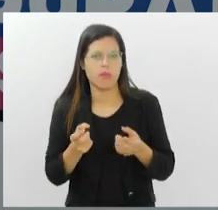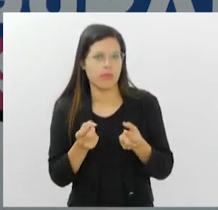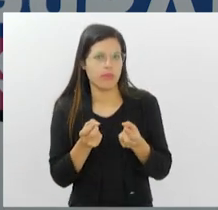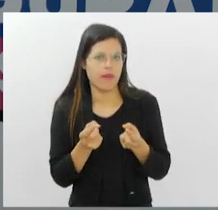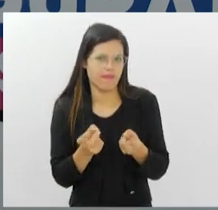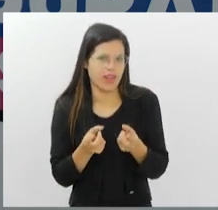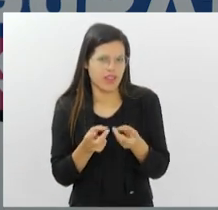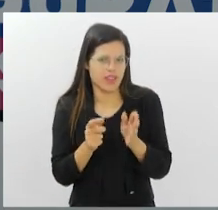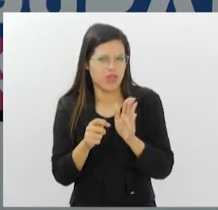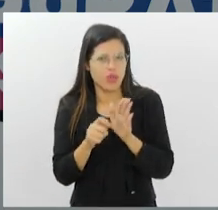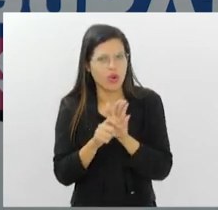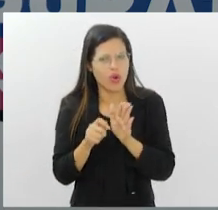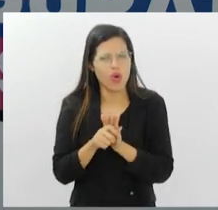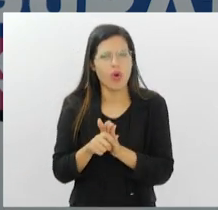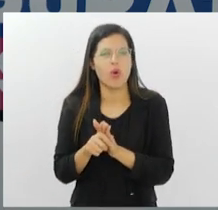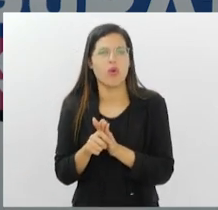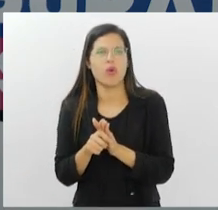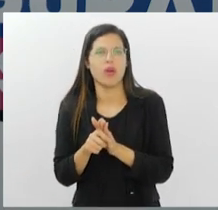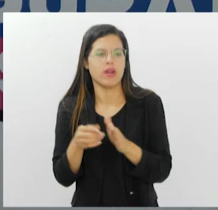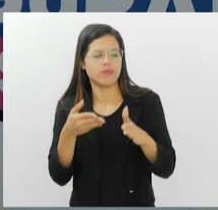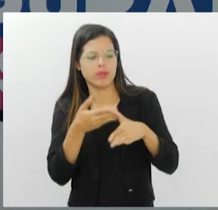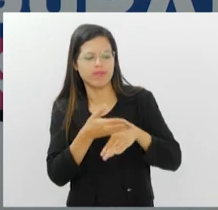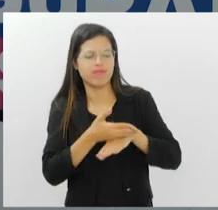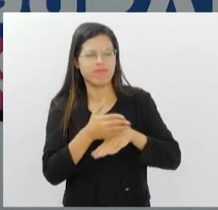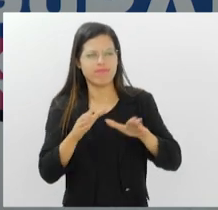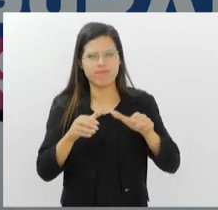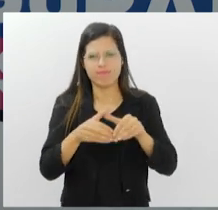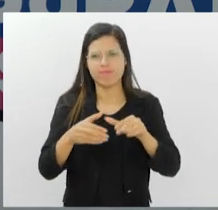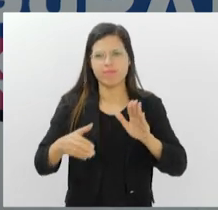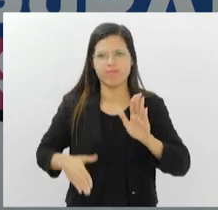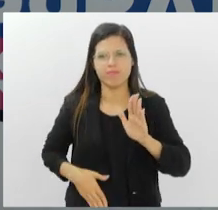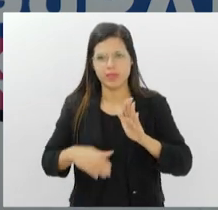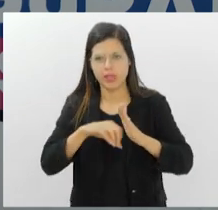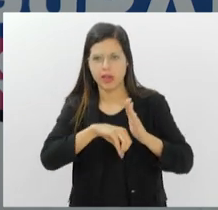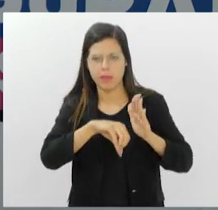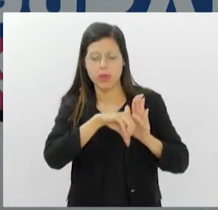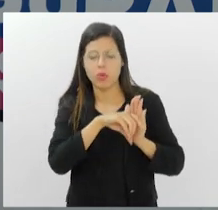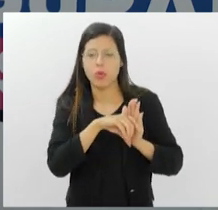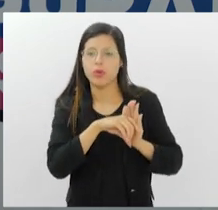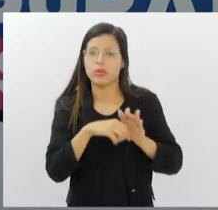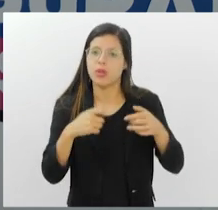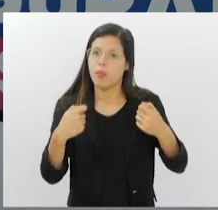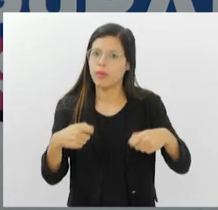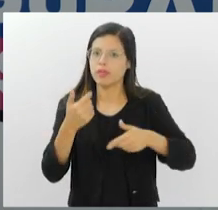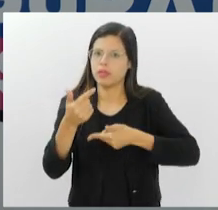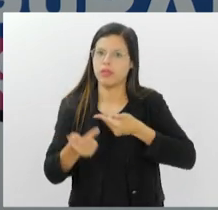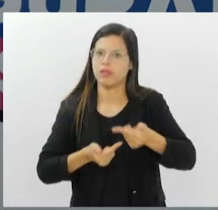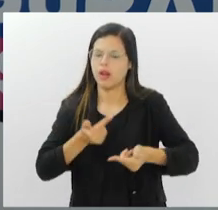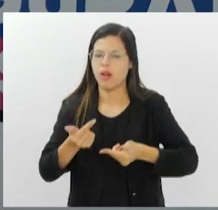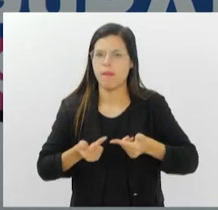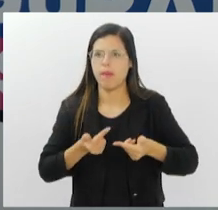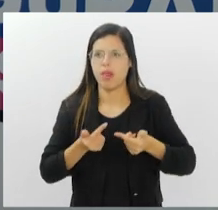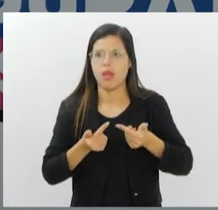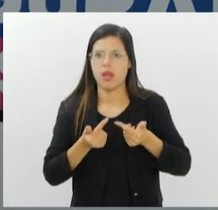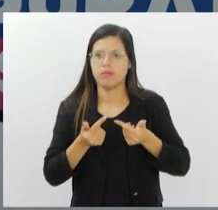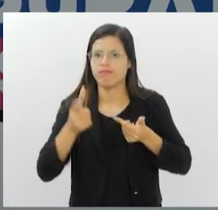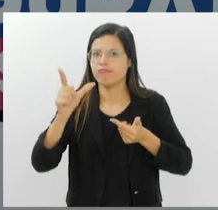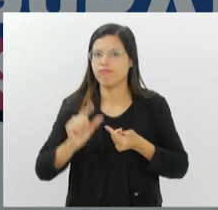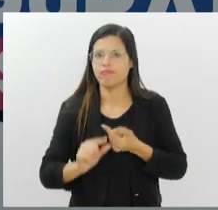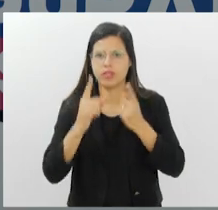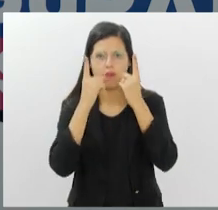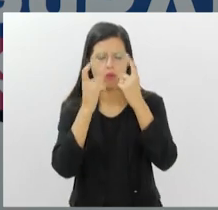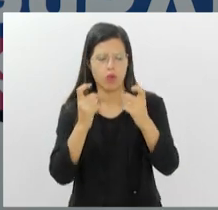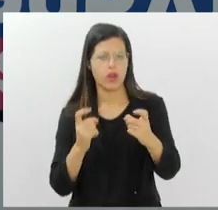para integrar associações criminosas, organizações criminosas. Então, como um todo, você tem que trabalhar essa violência nas escolas. Mas